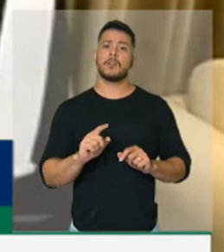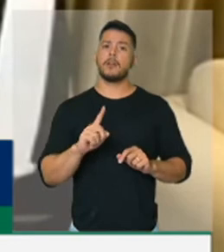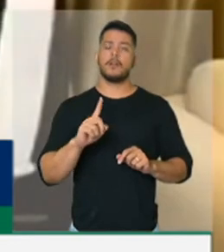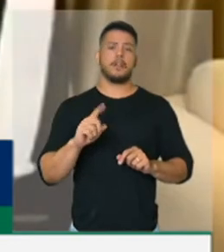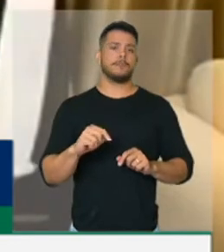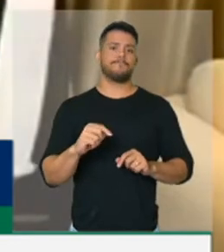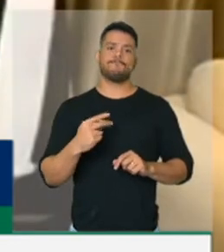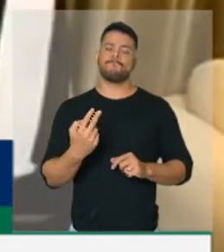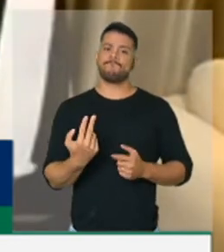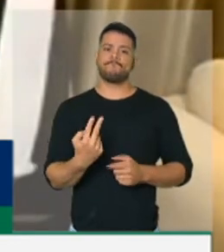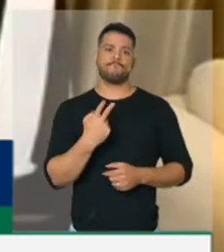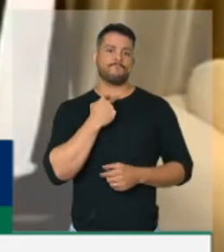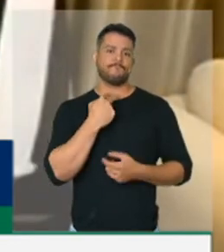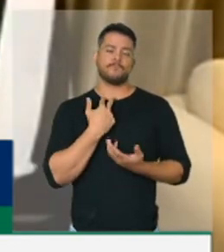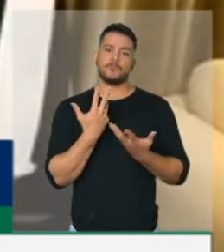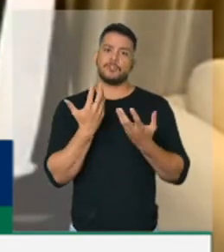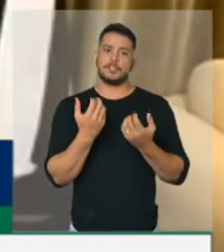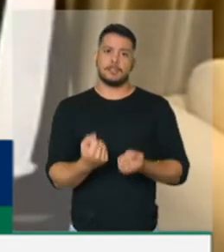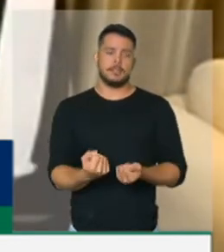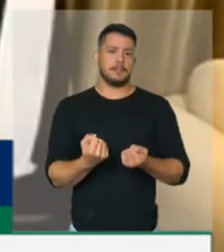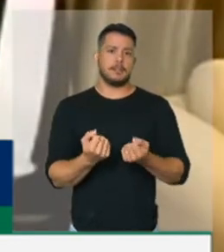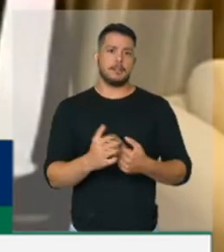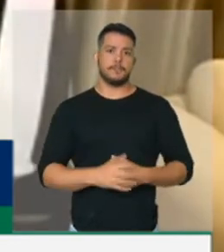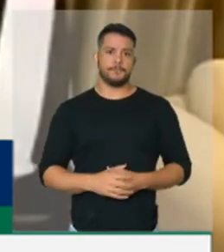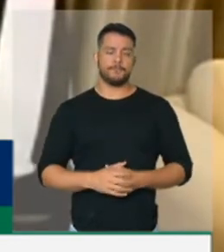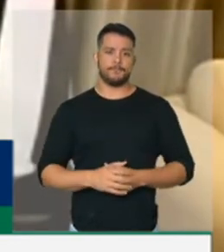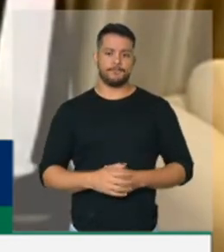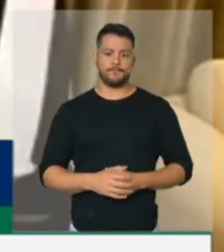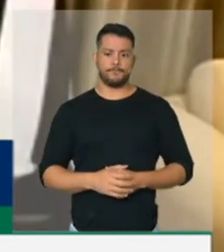intolerável instabilidade no processo legislativo.